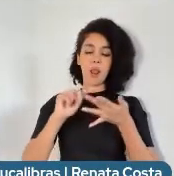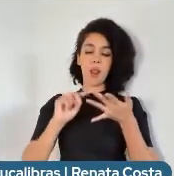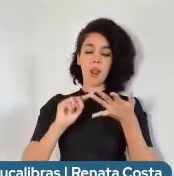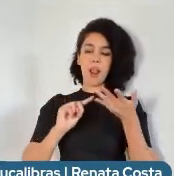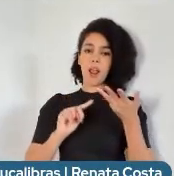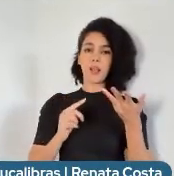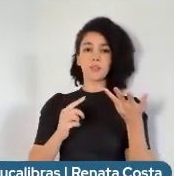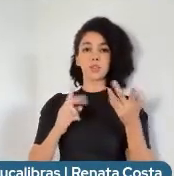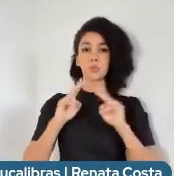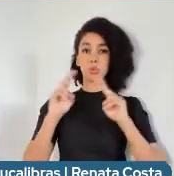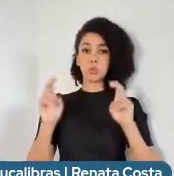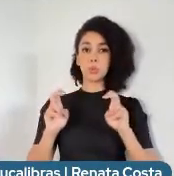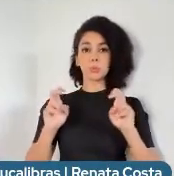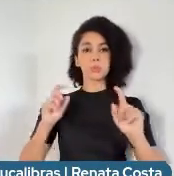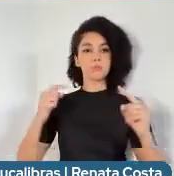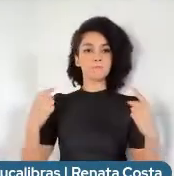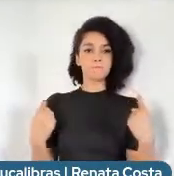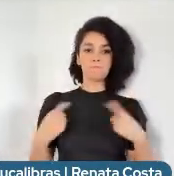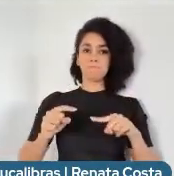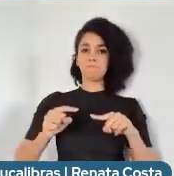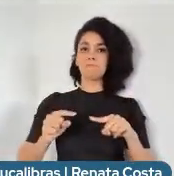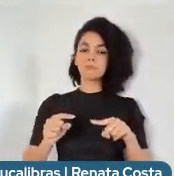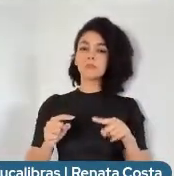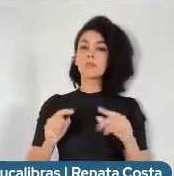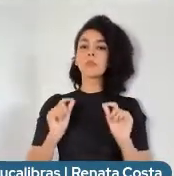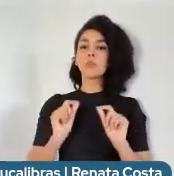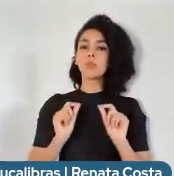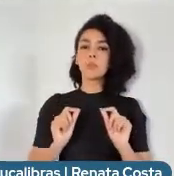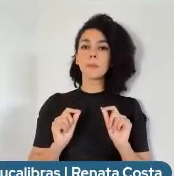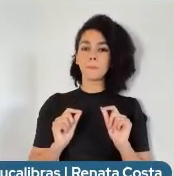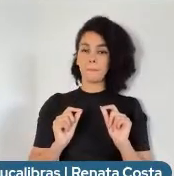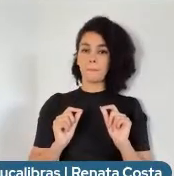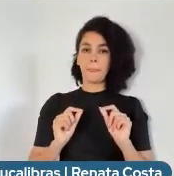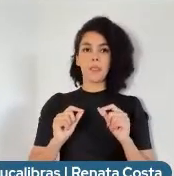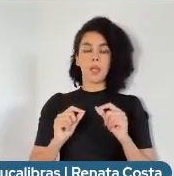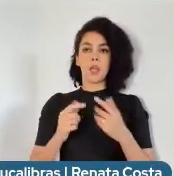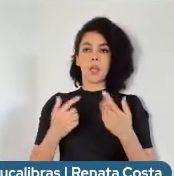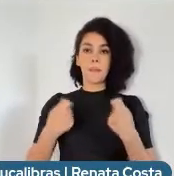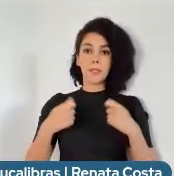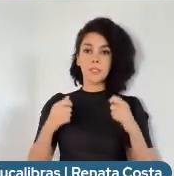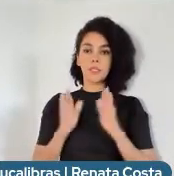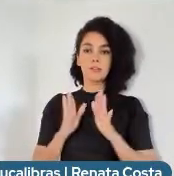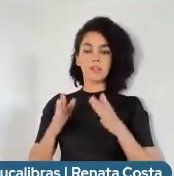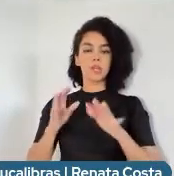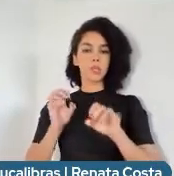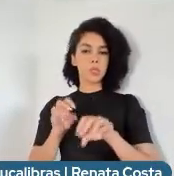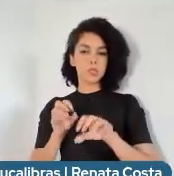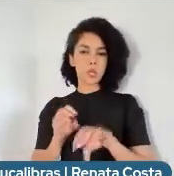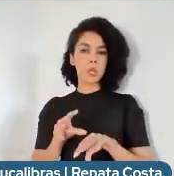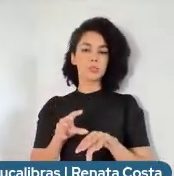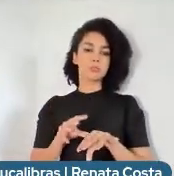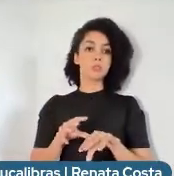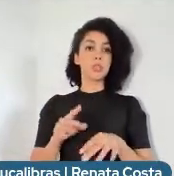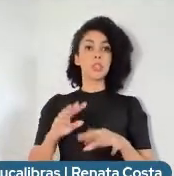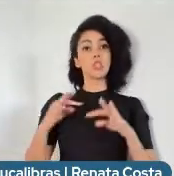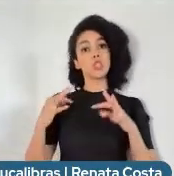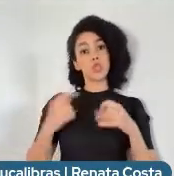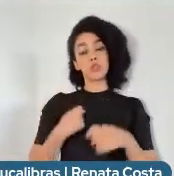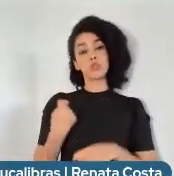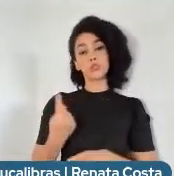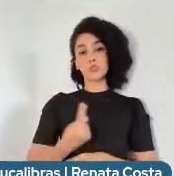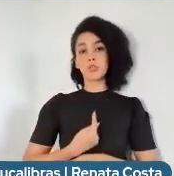de enfrentamento, sabe? Frentes relacionadas à educação e obviamente, todos nós,